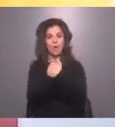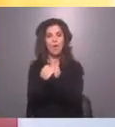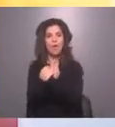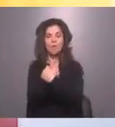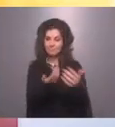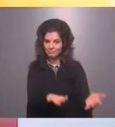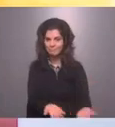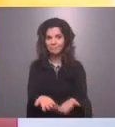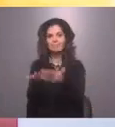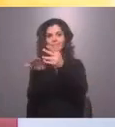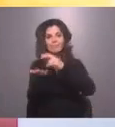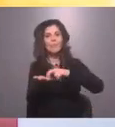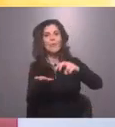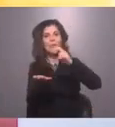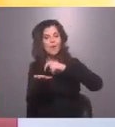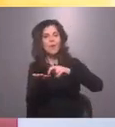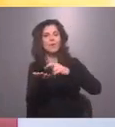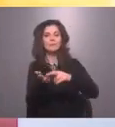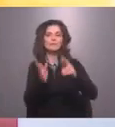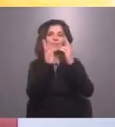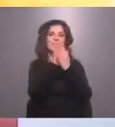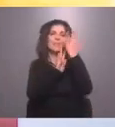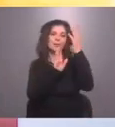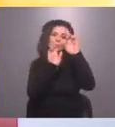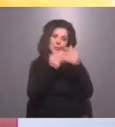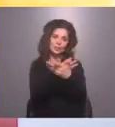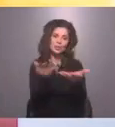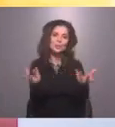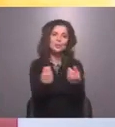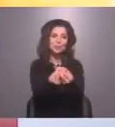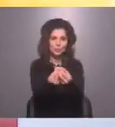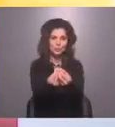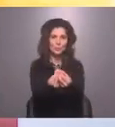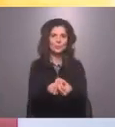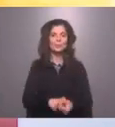ponha-se a caminho, e que Deus esteja com ele.